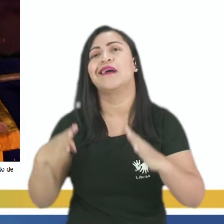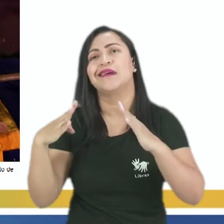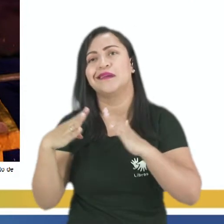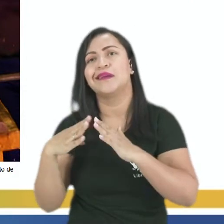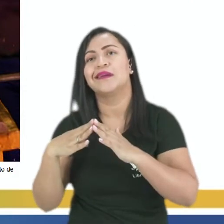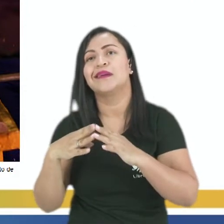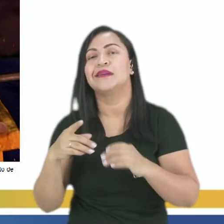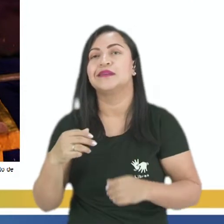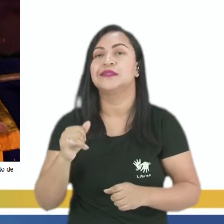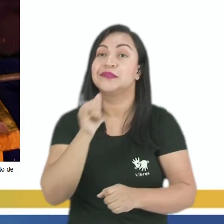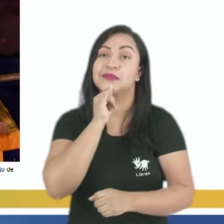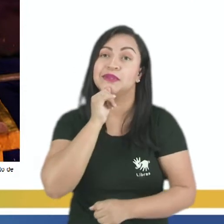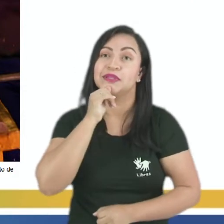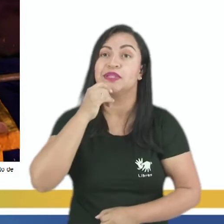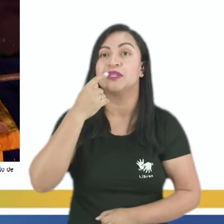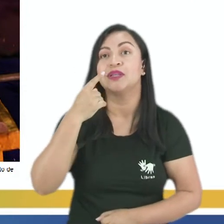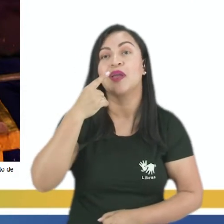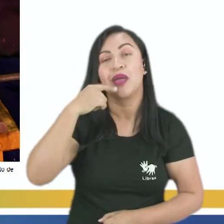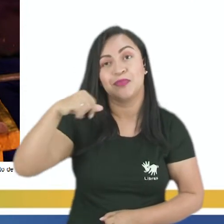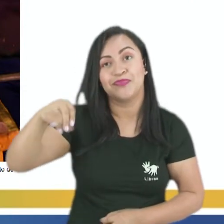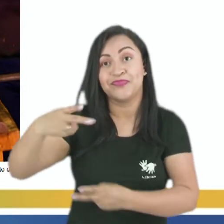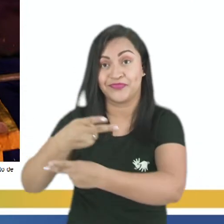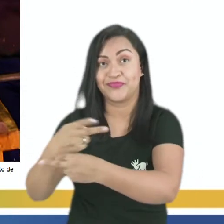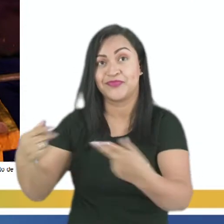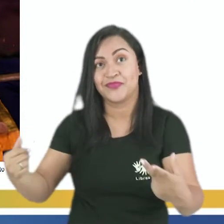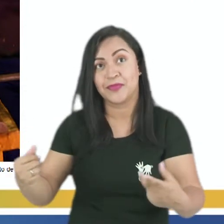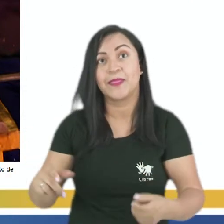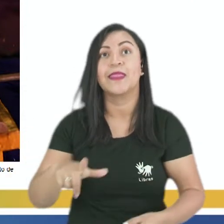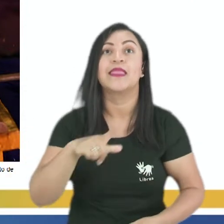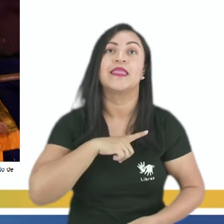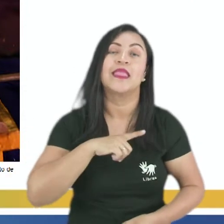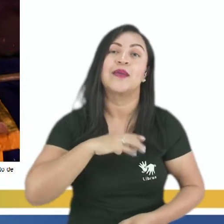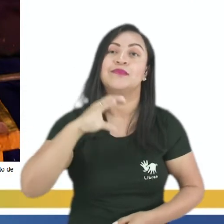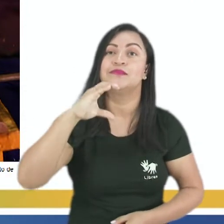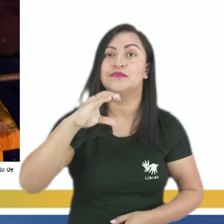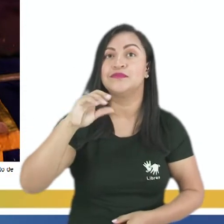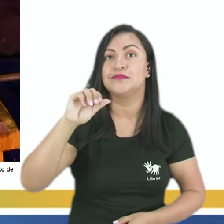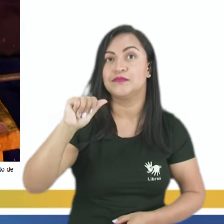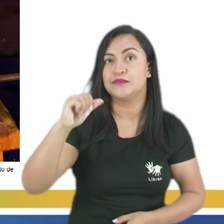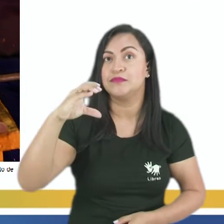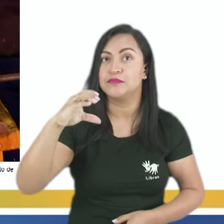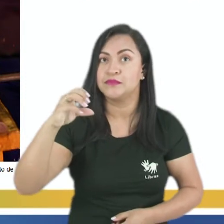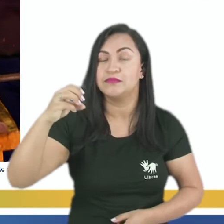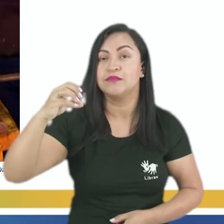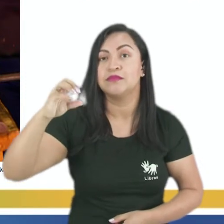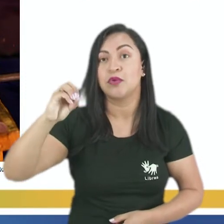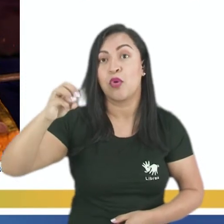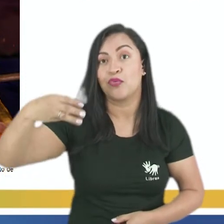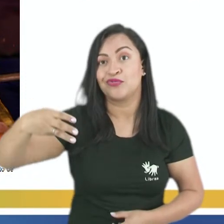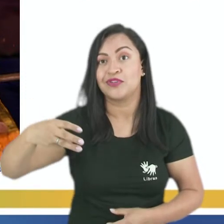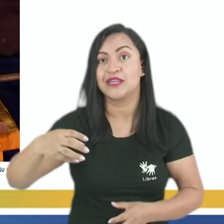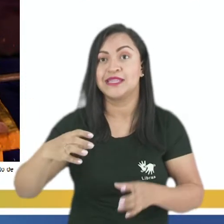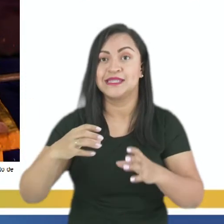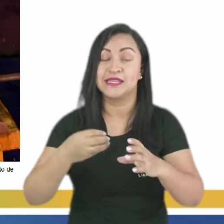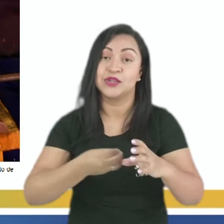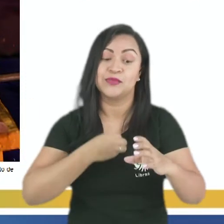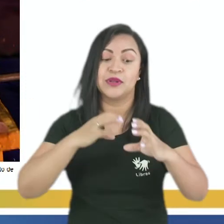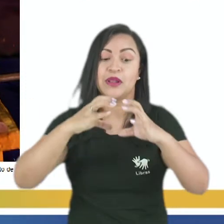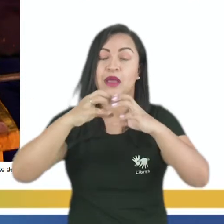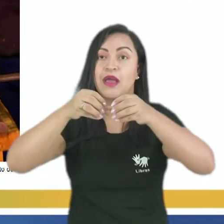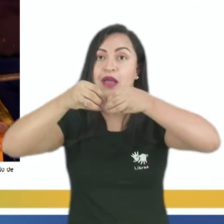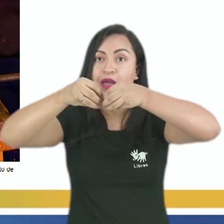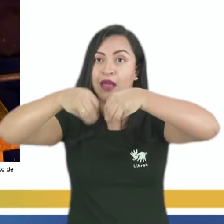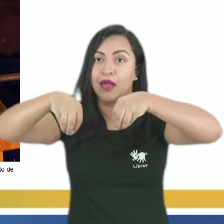exemplo de sal. Nós temos o carbonato de cálcio, que está presente na casca dos ovos e